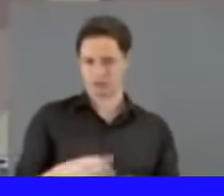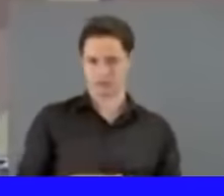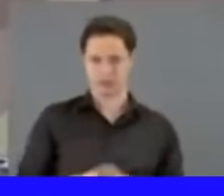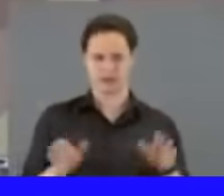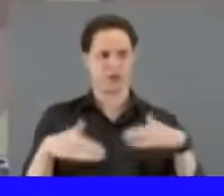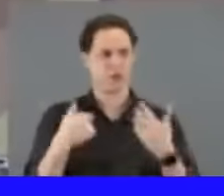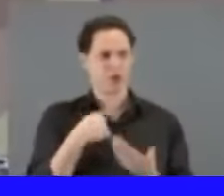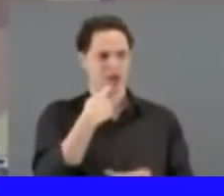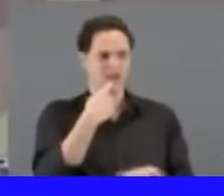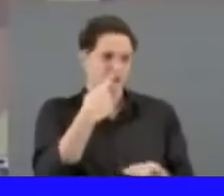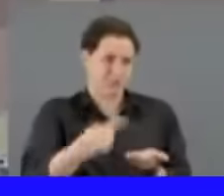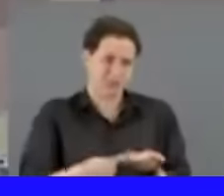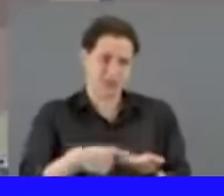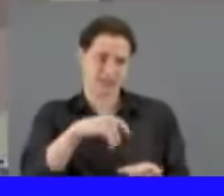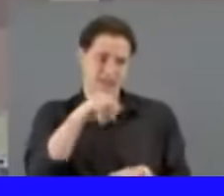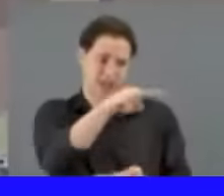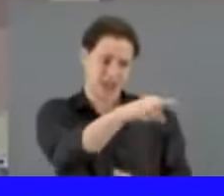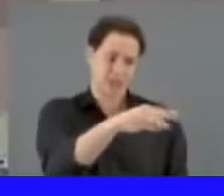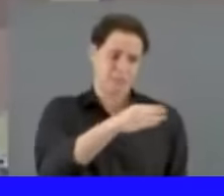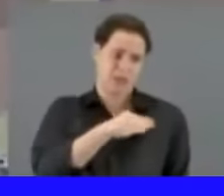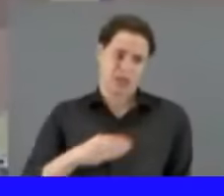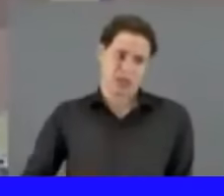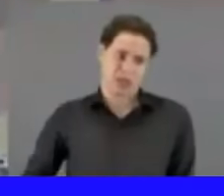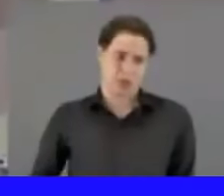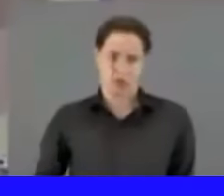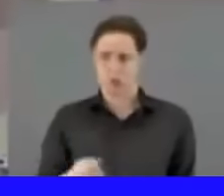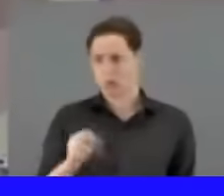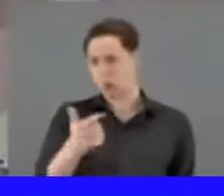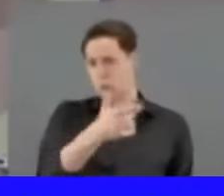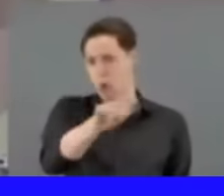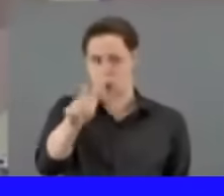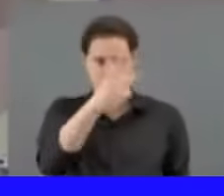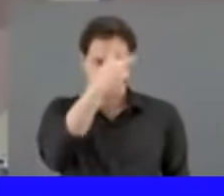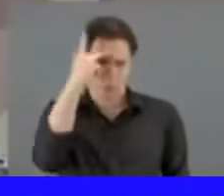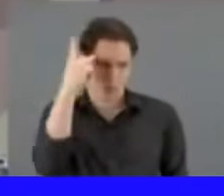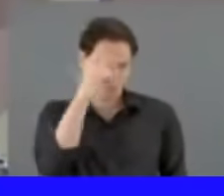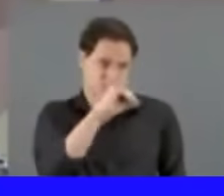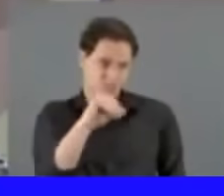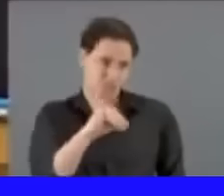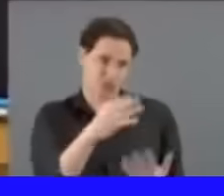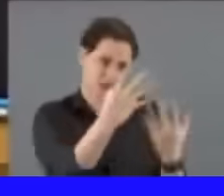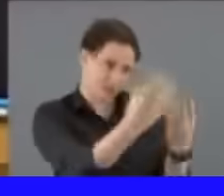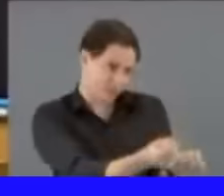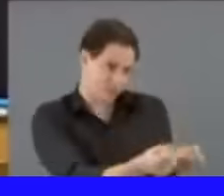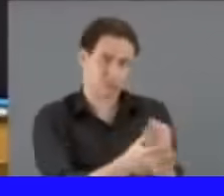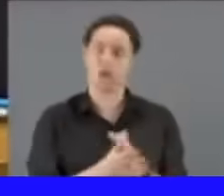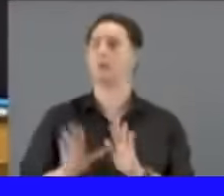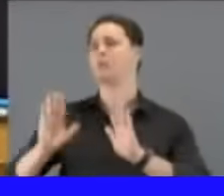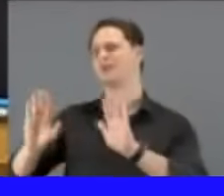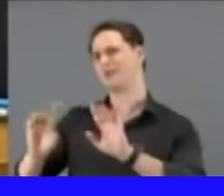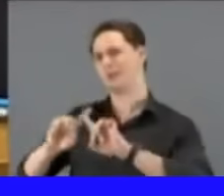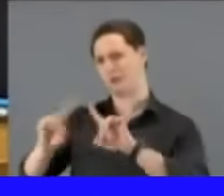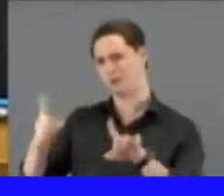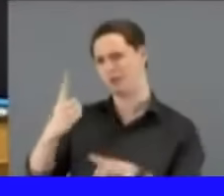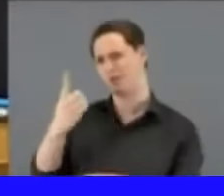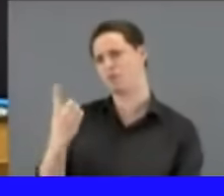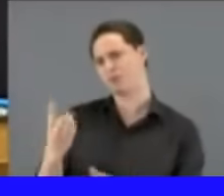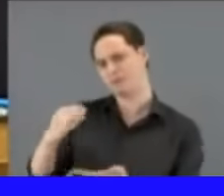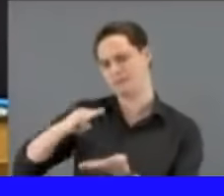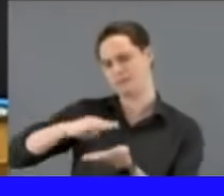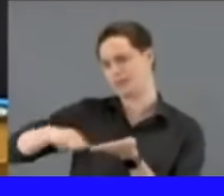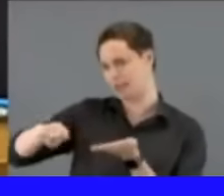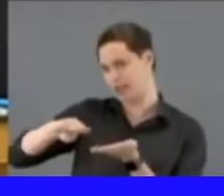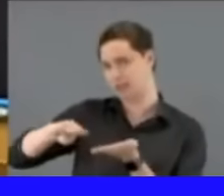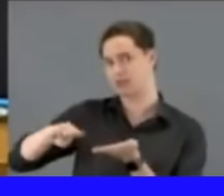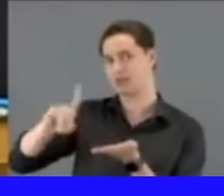ministro, sim, que outros ministros receberam essa... Claro, senhor Saulo, a grande questão é que uma mensagem, né,